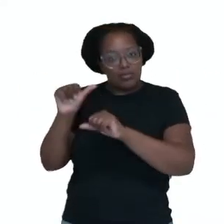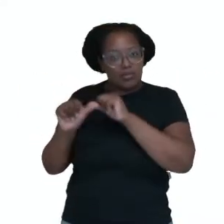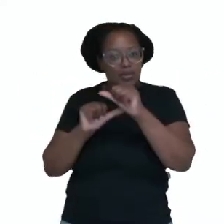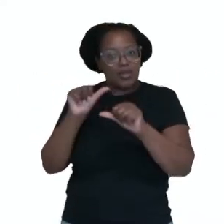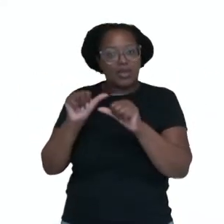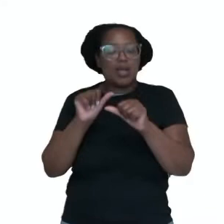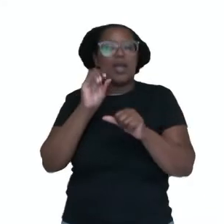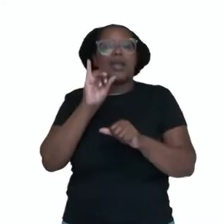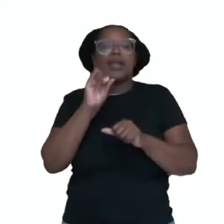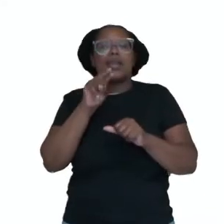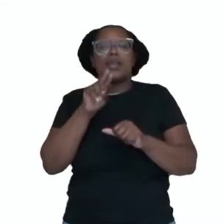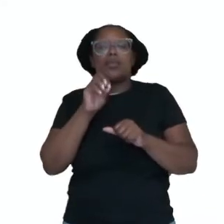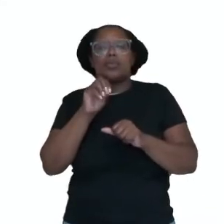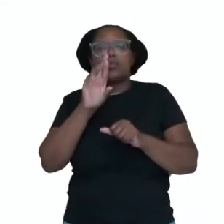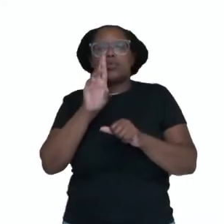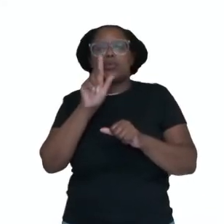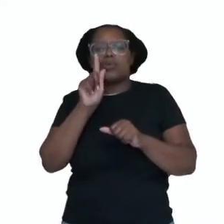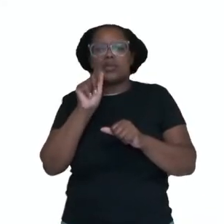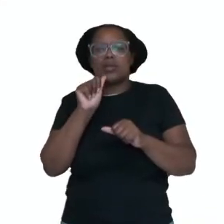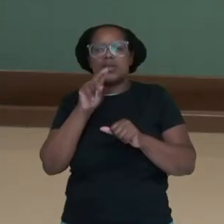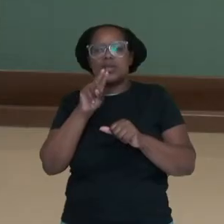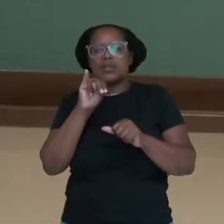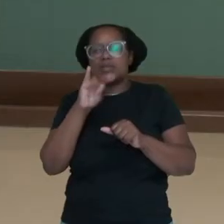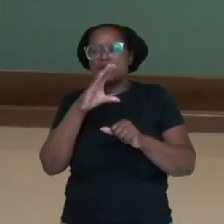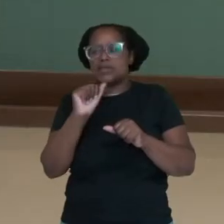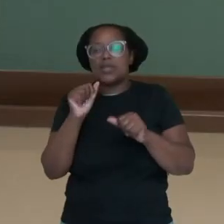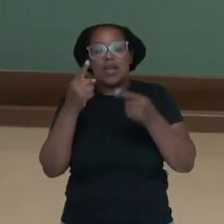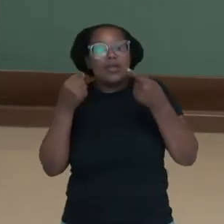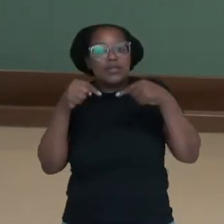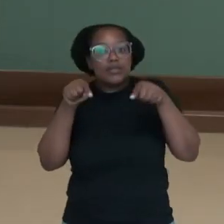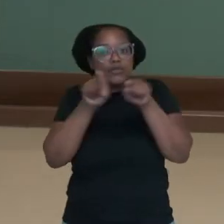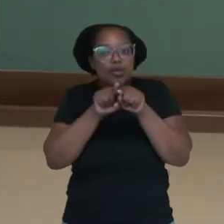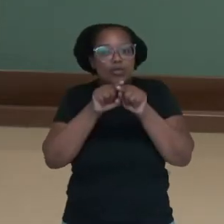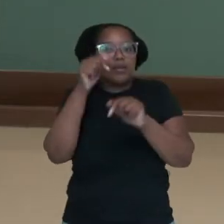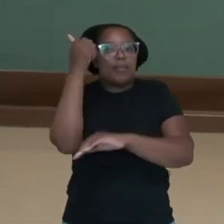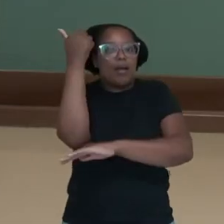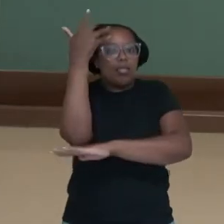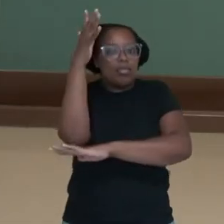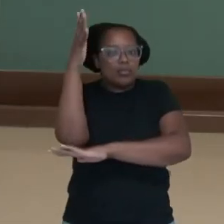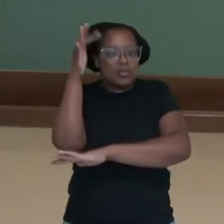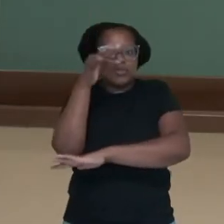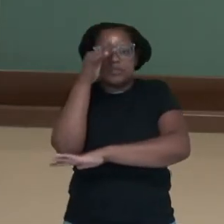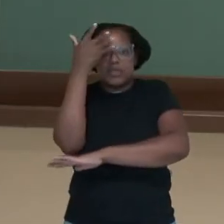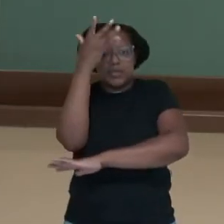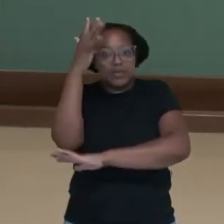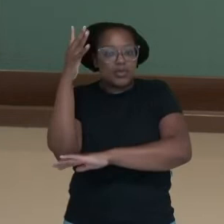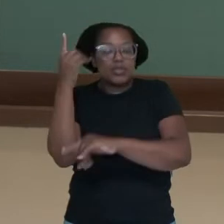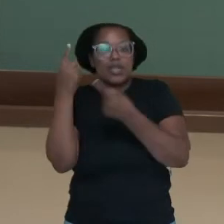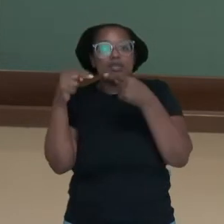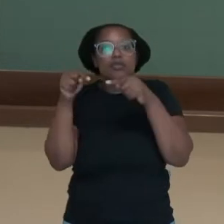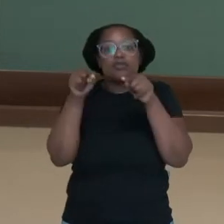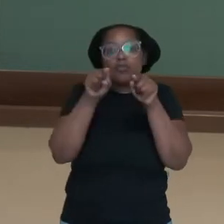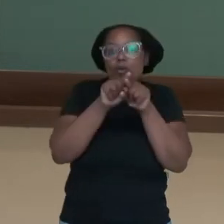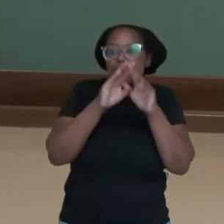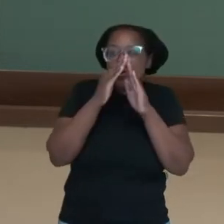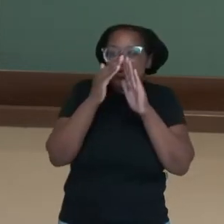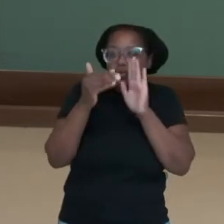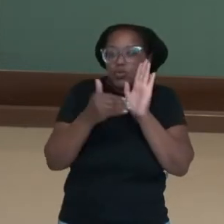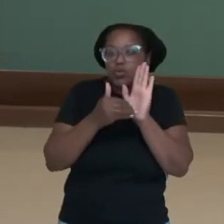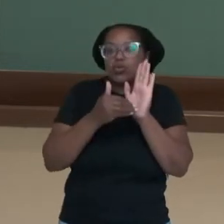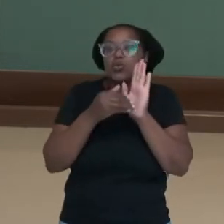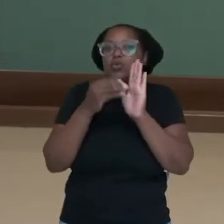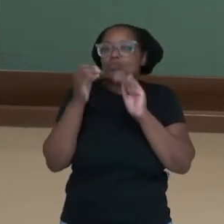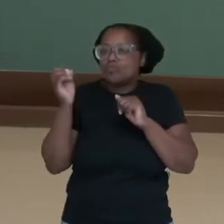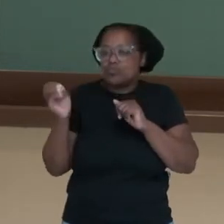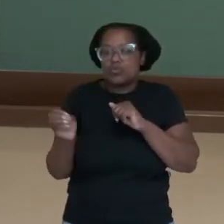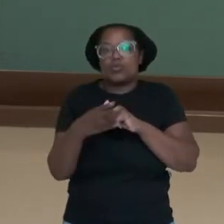em inorgânica e ela retorna para a natureza e o ciclo começa todo novamente. Os produtores vão retirar